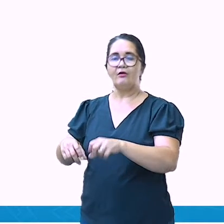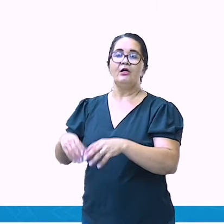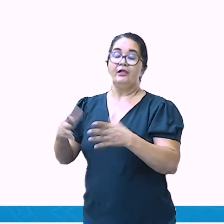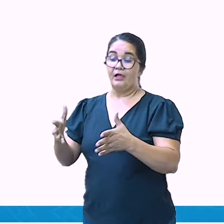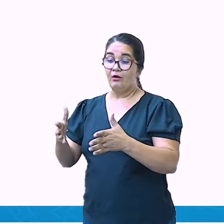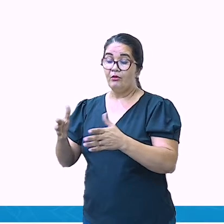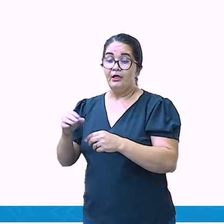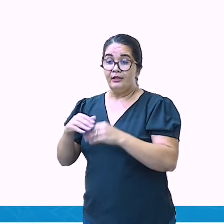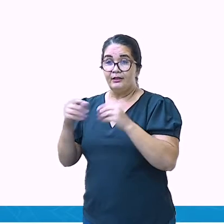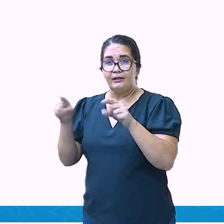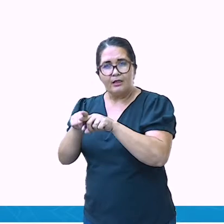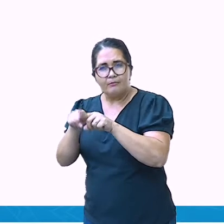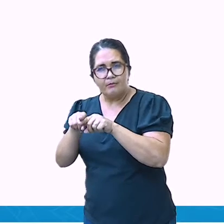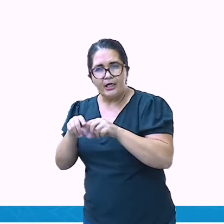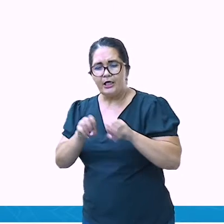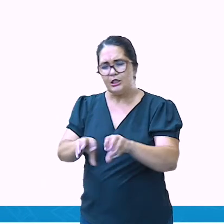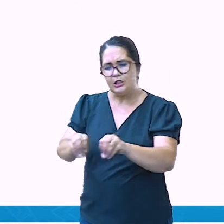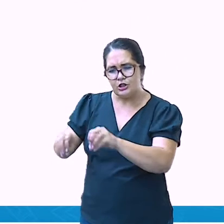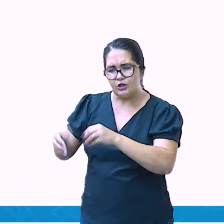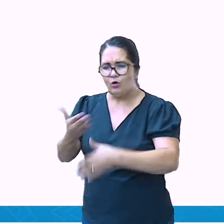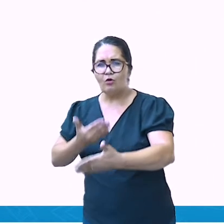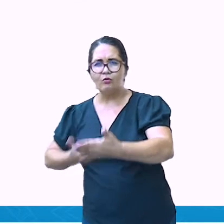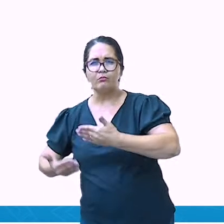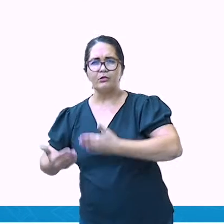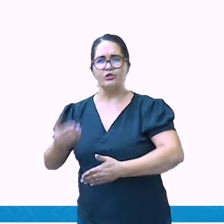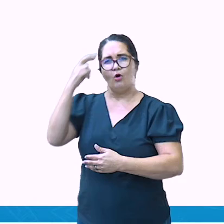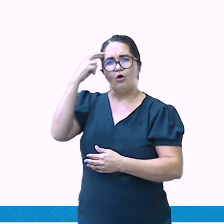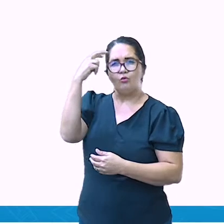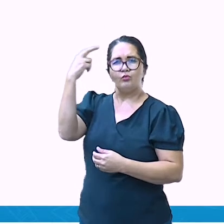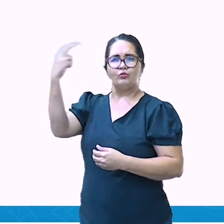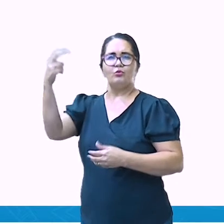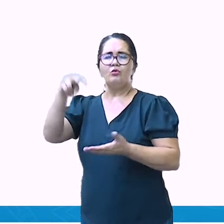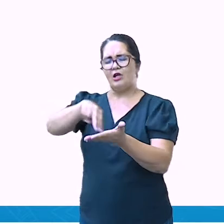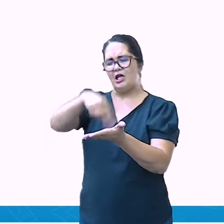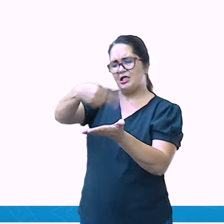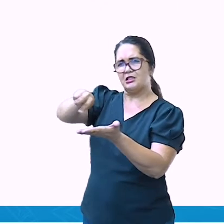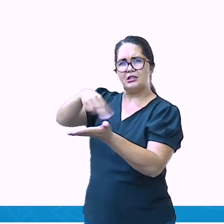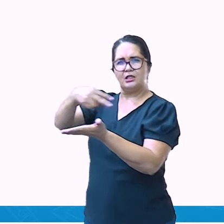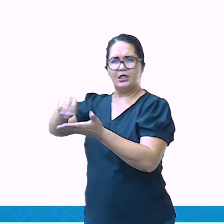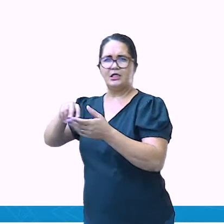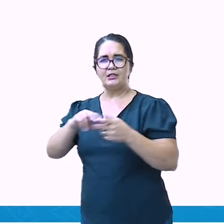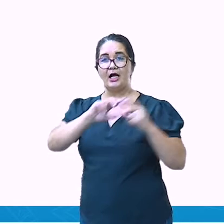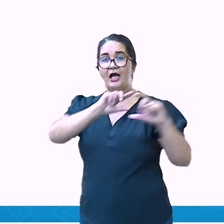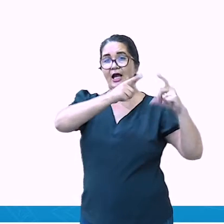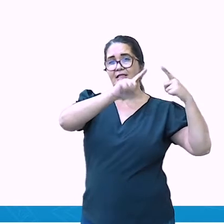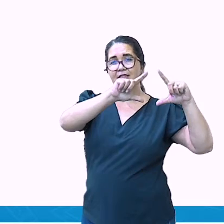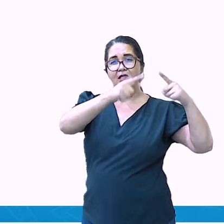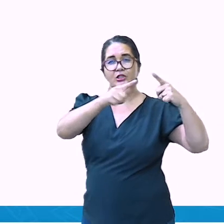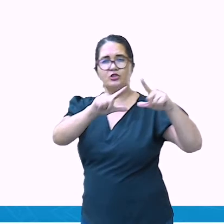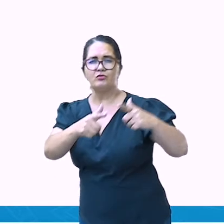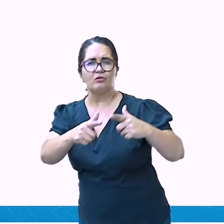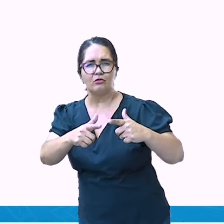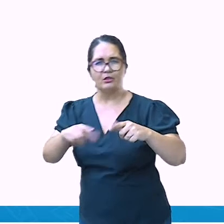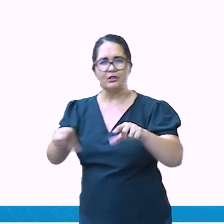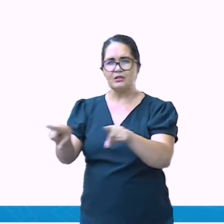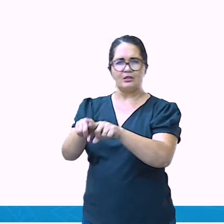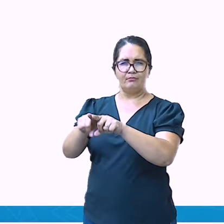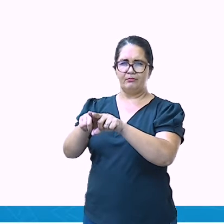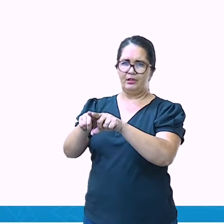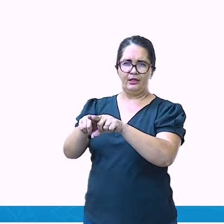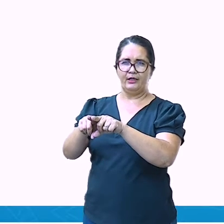suas comidas típicas, as suas danças, tradições e etc., né?